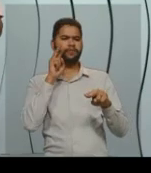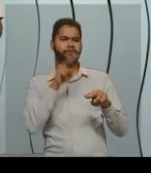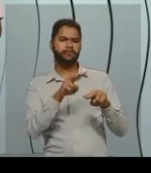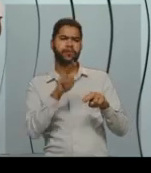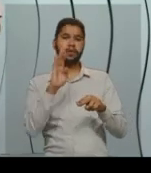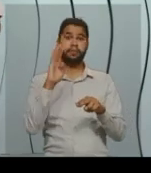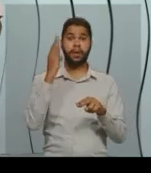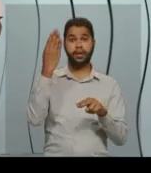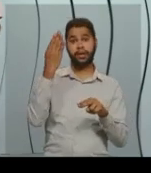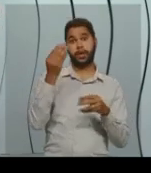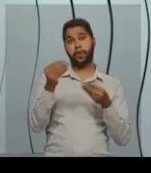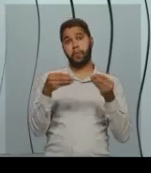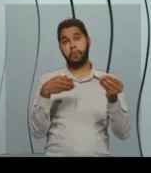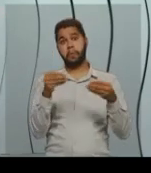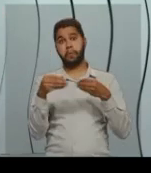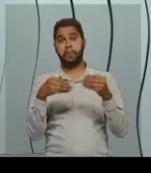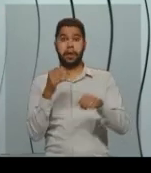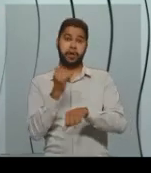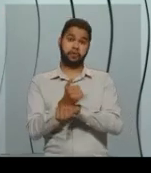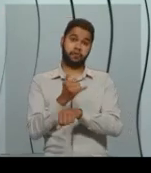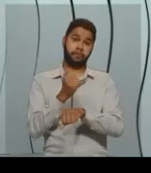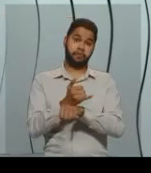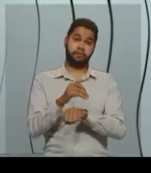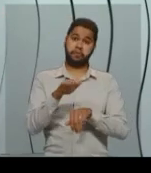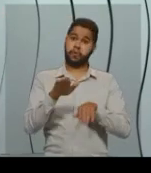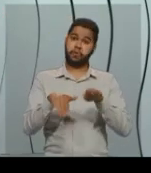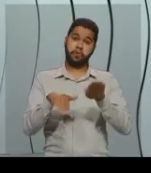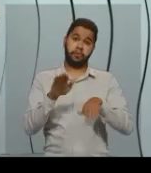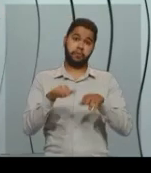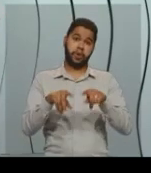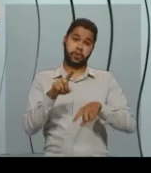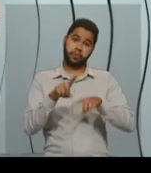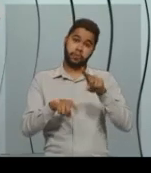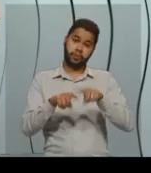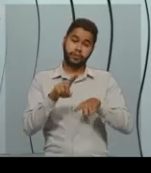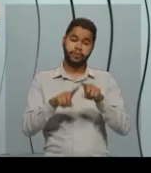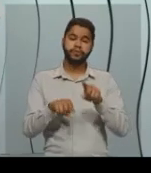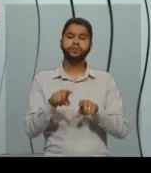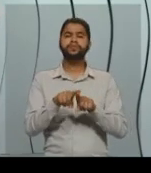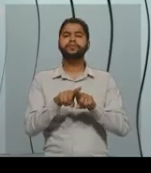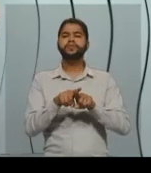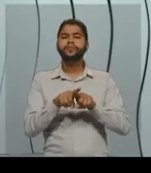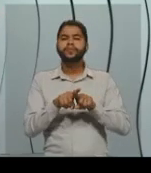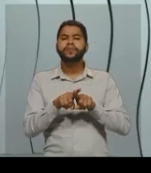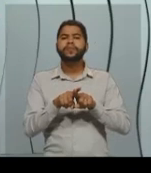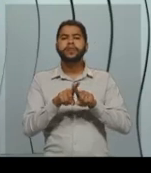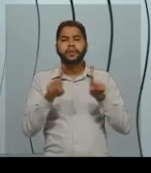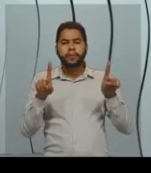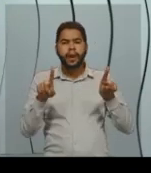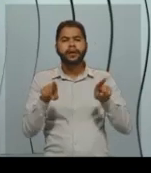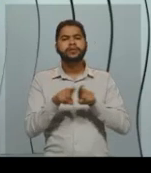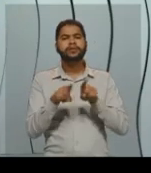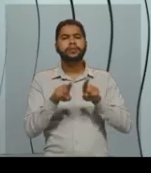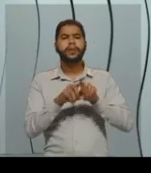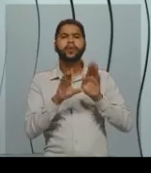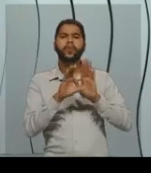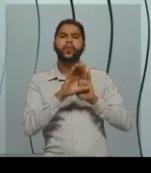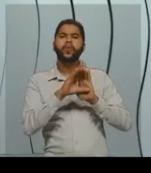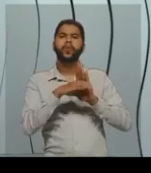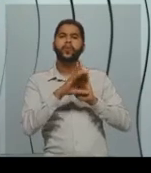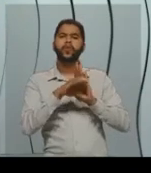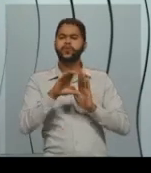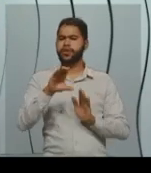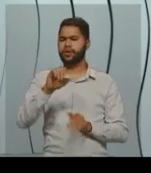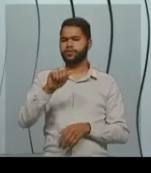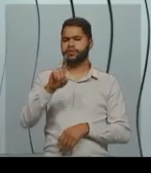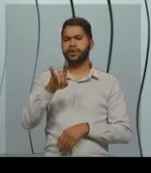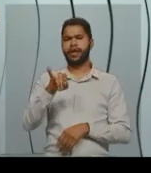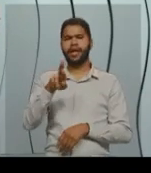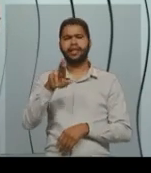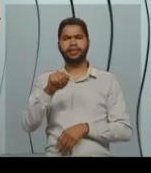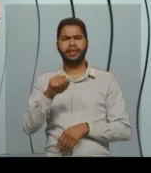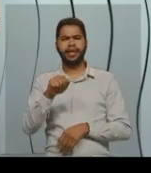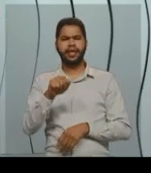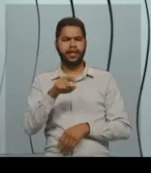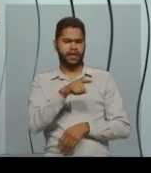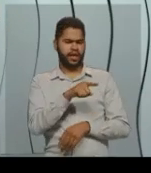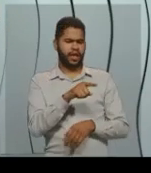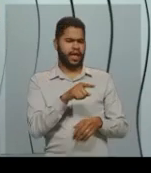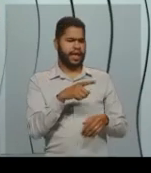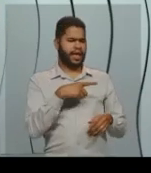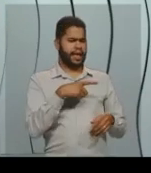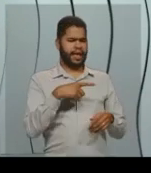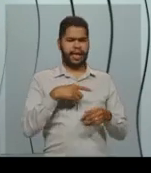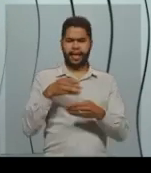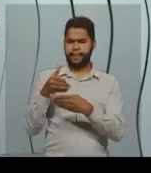o plástico, o ferro, por exemplo, daquela cadeira, mas você vê também ali o conceito de cadeira. Você não confunde cadeira com uma